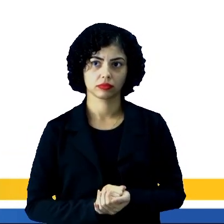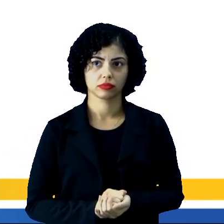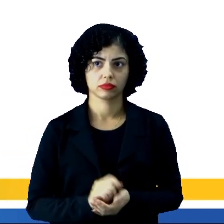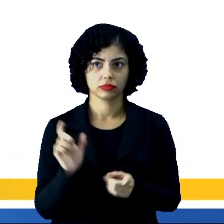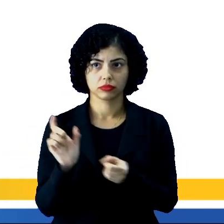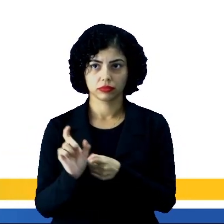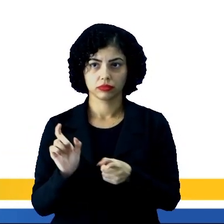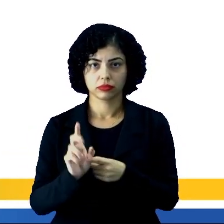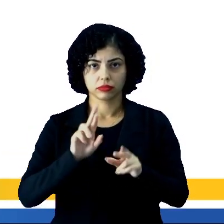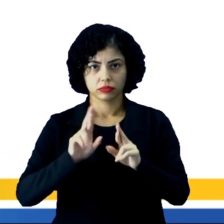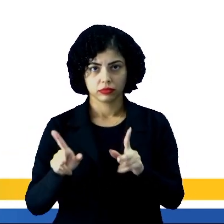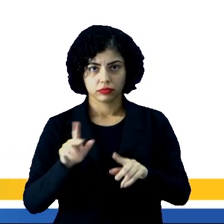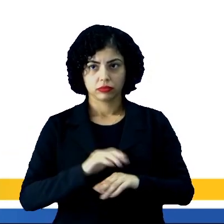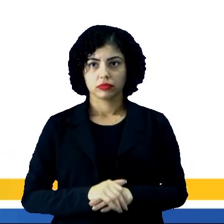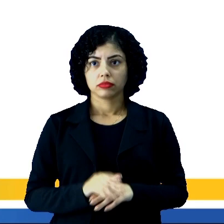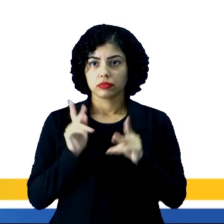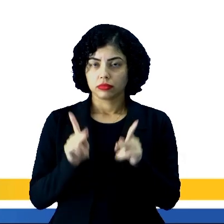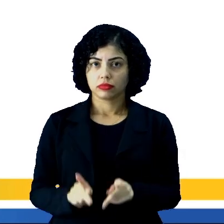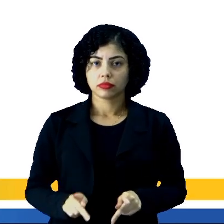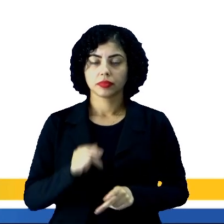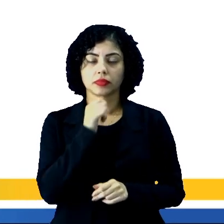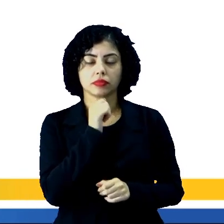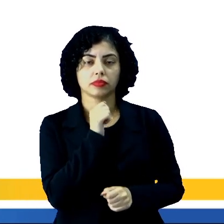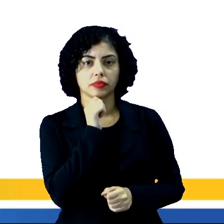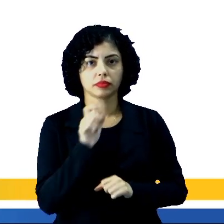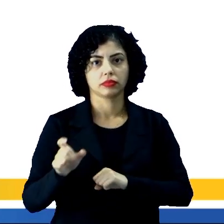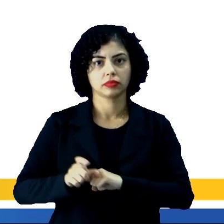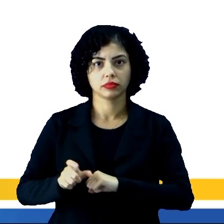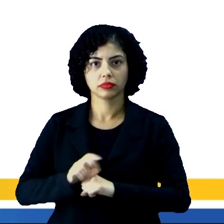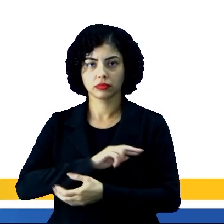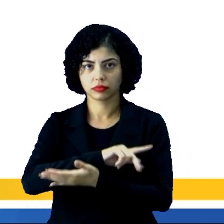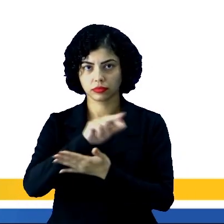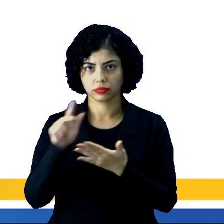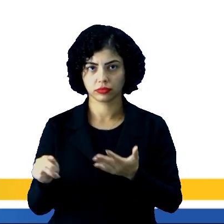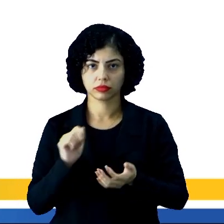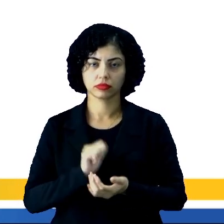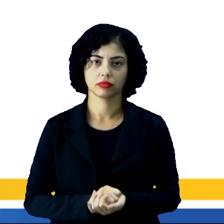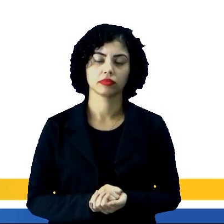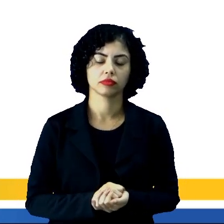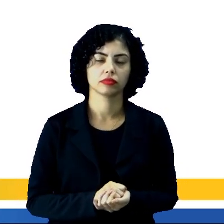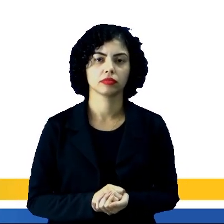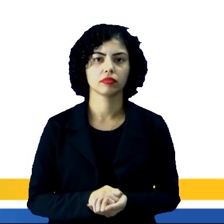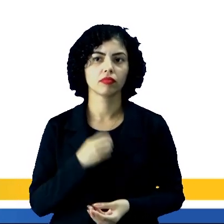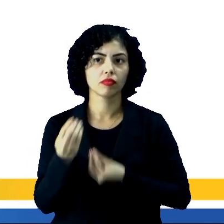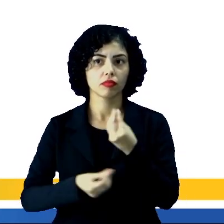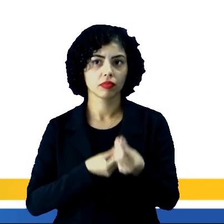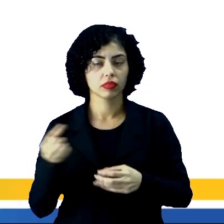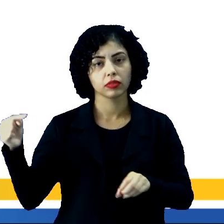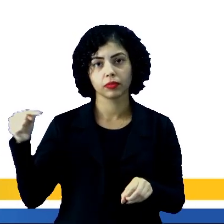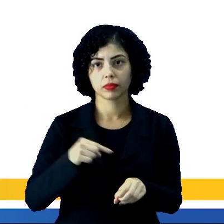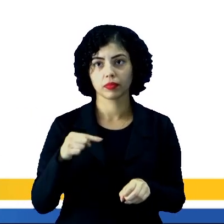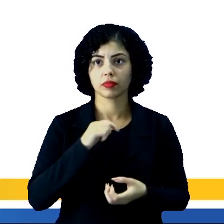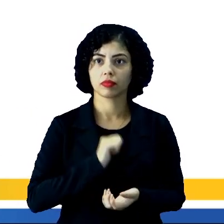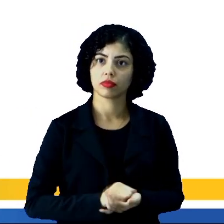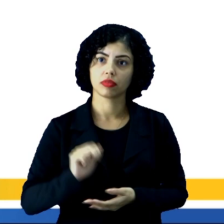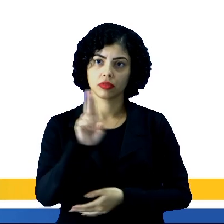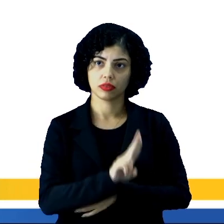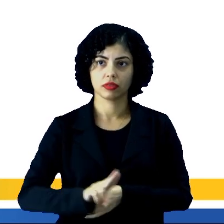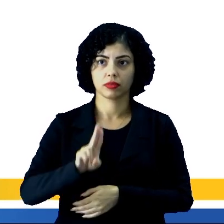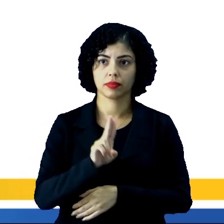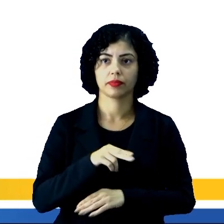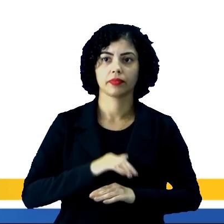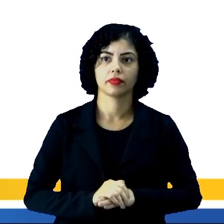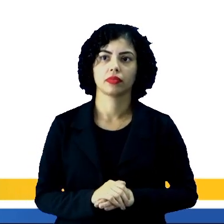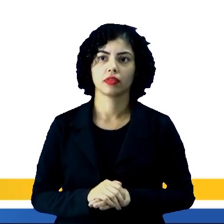variável que expressa comportamento de um sujeito né ou vários sujeito funciona na oração como núcleo né então